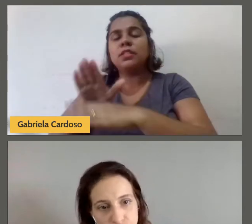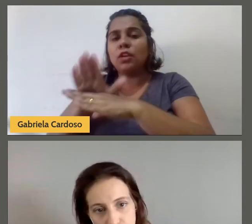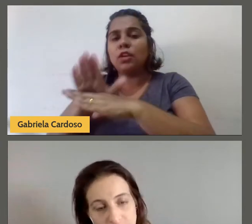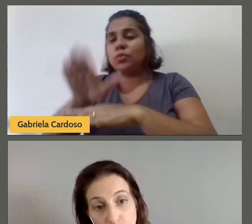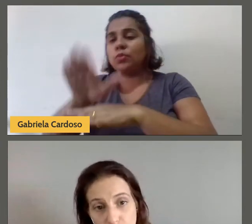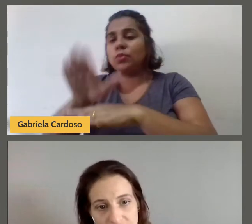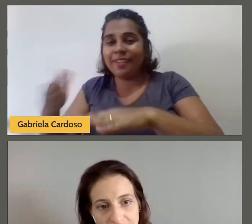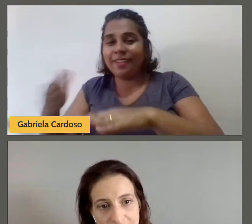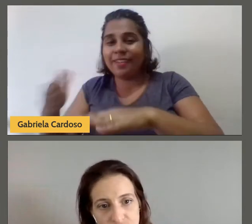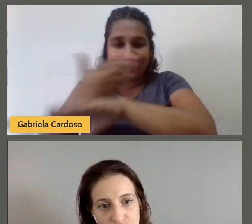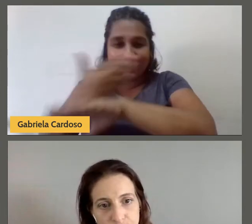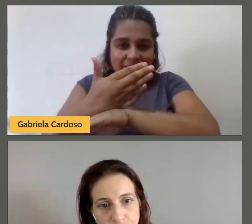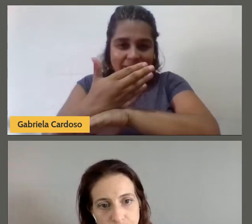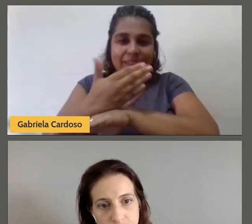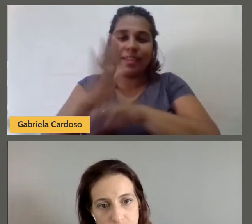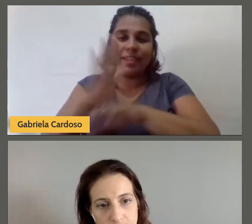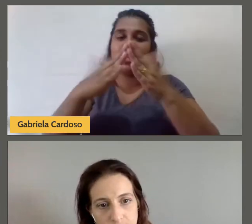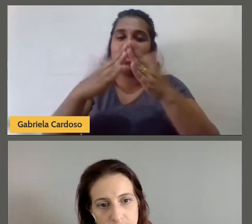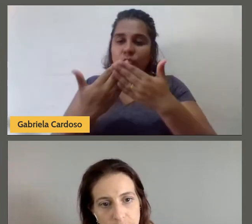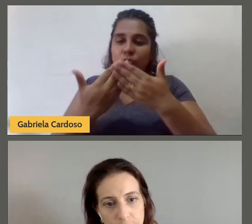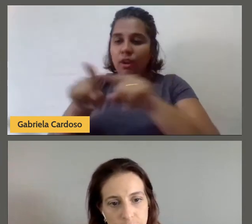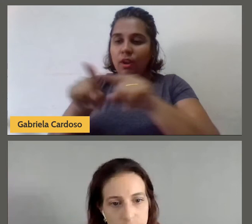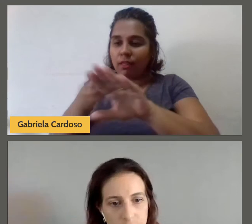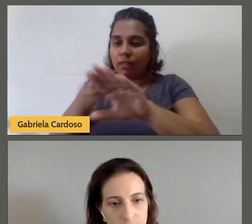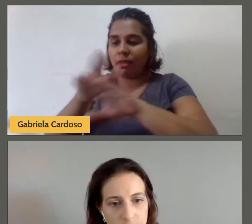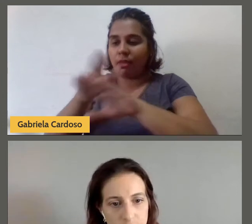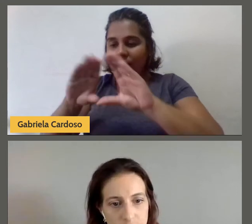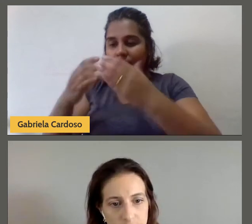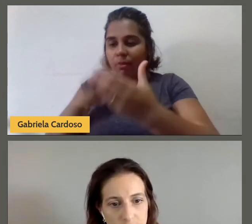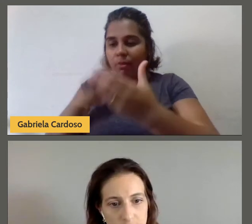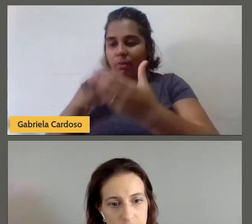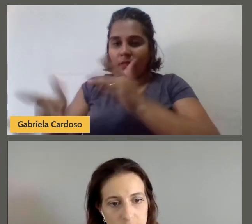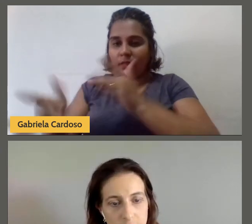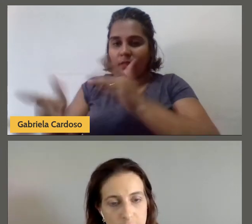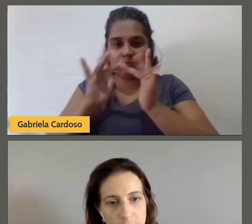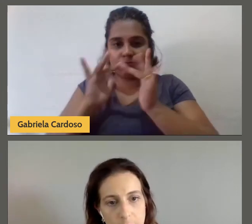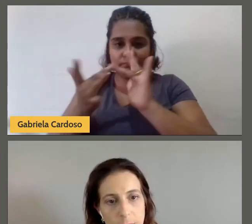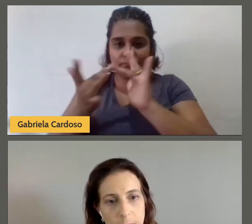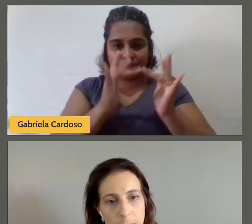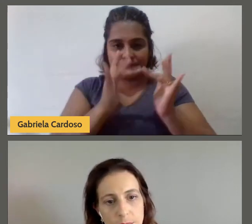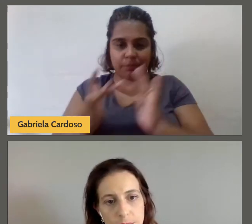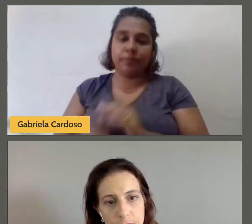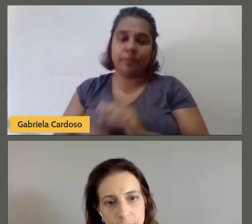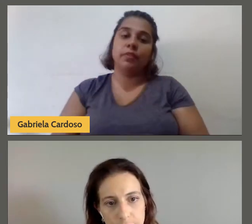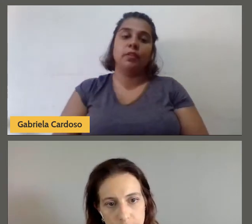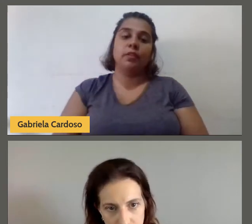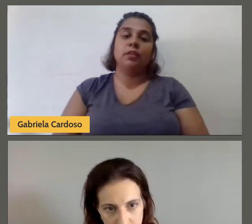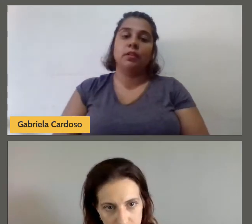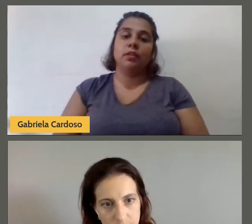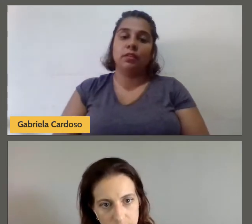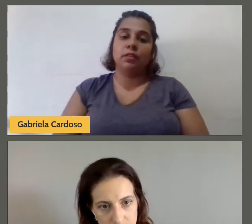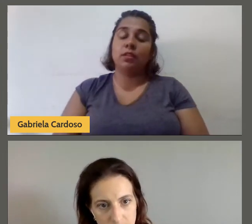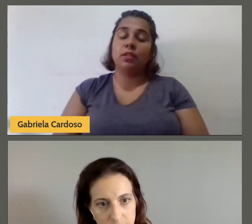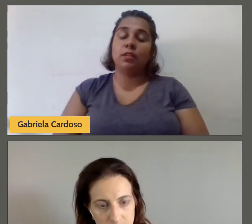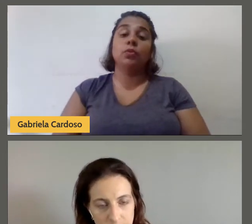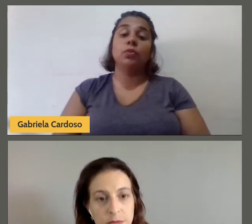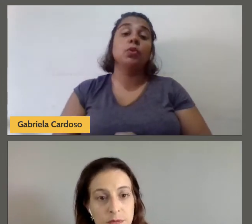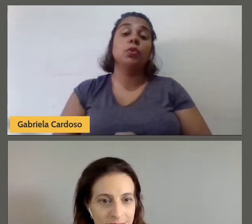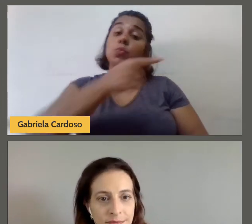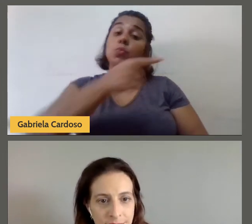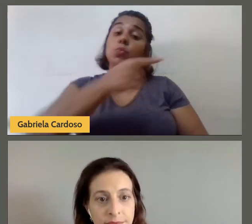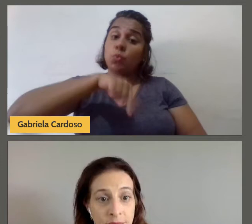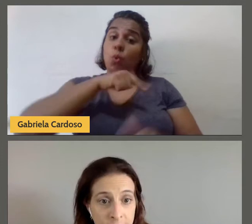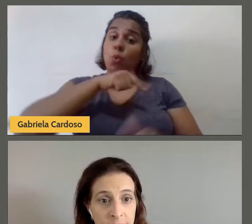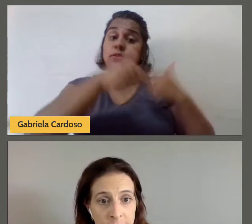integração da comunidade? Ótima pergunta, Fabi. A gente trabalha muito em rede como Migraflix, né? Acho que a gente acredita muito